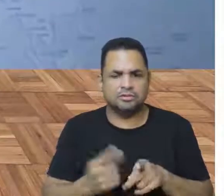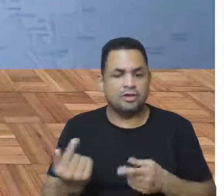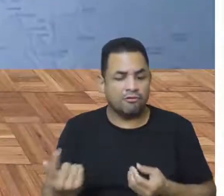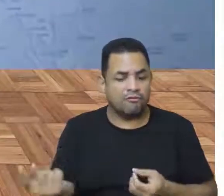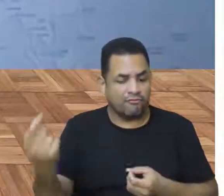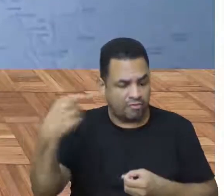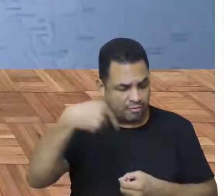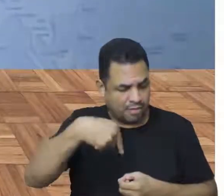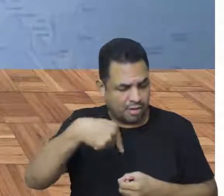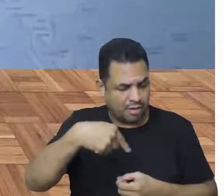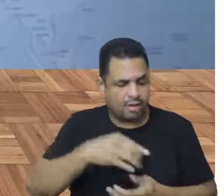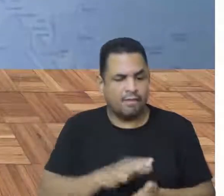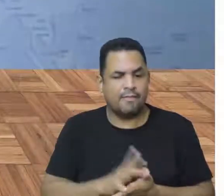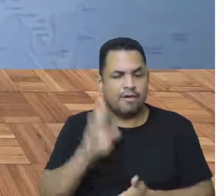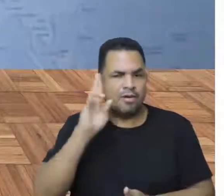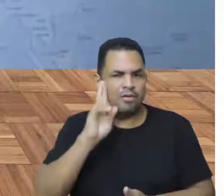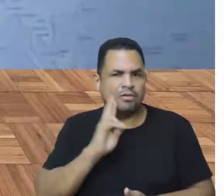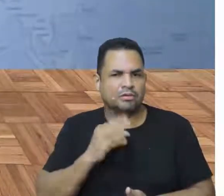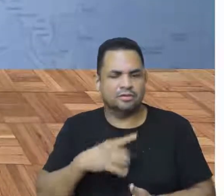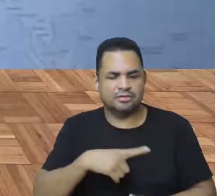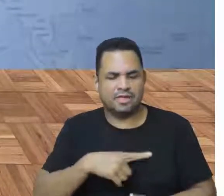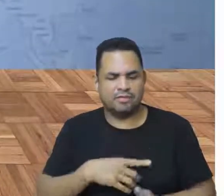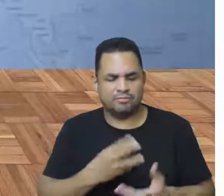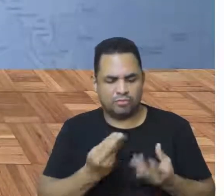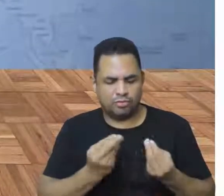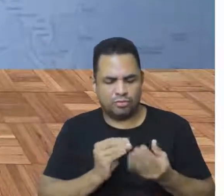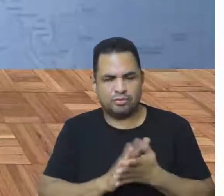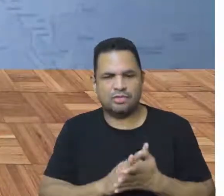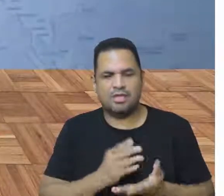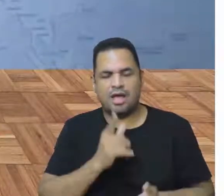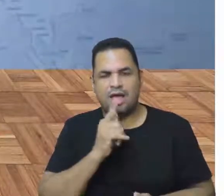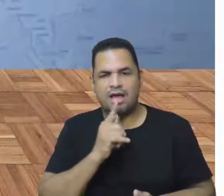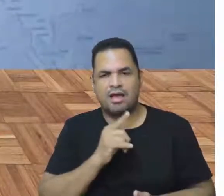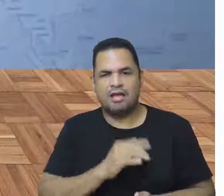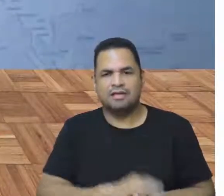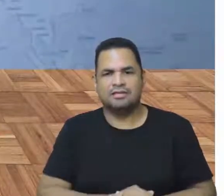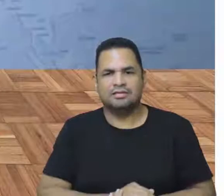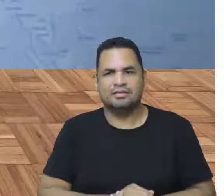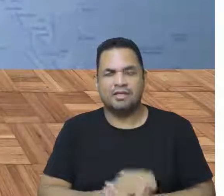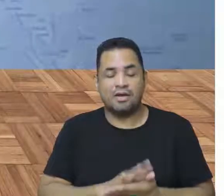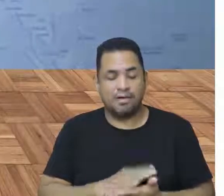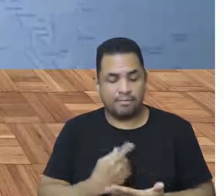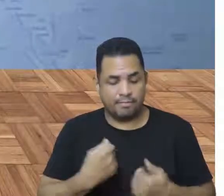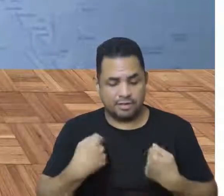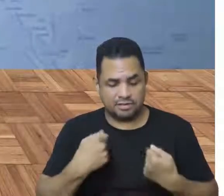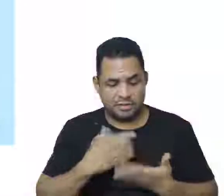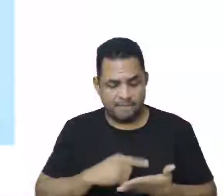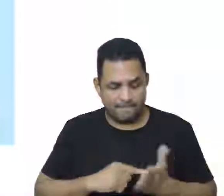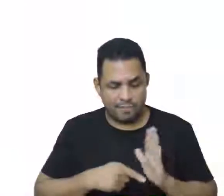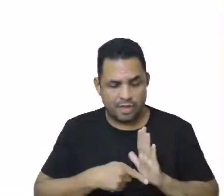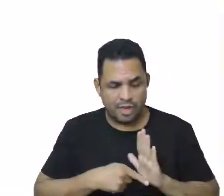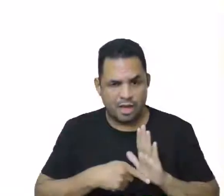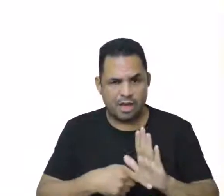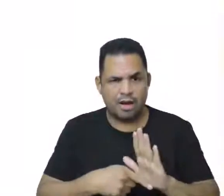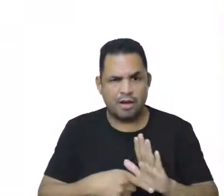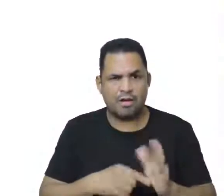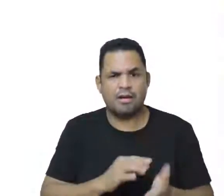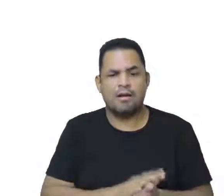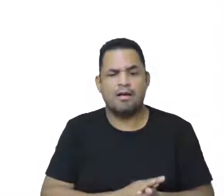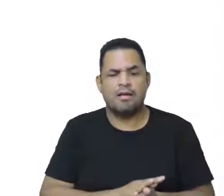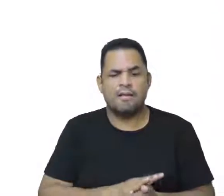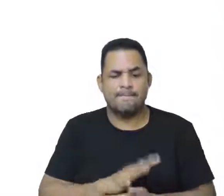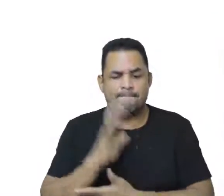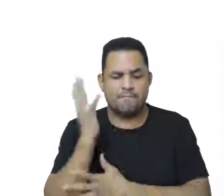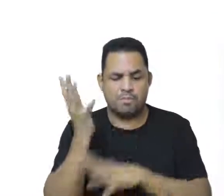porque tem muita água, tá? Aí, chegou aquela vez. Agora vamos contribuir para um meio